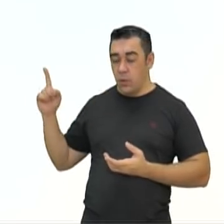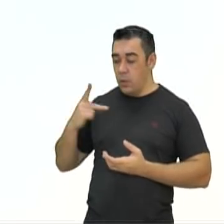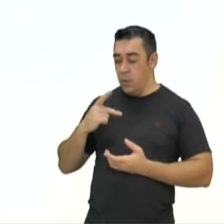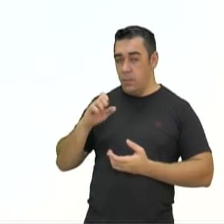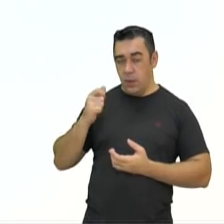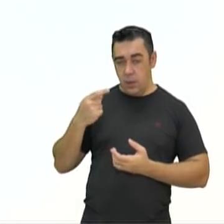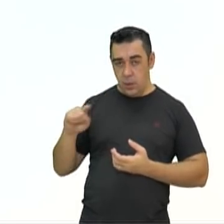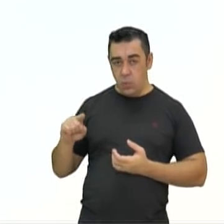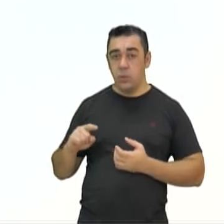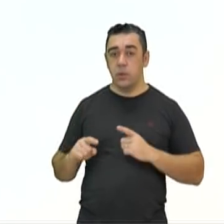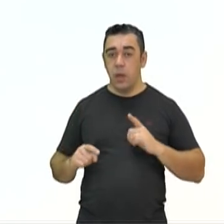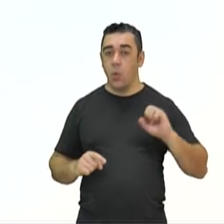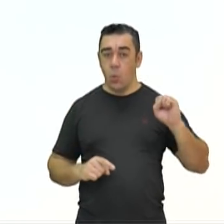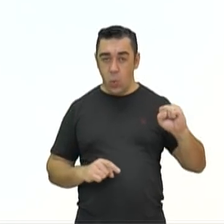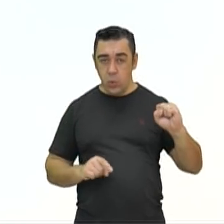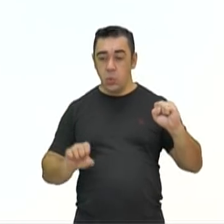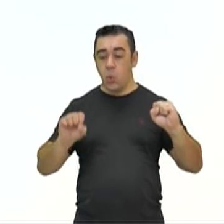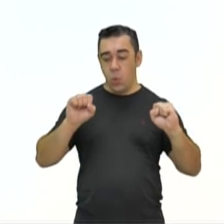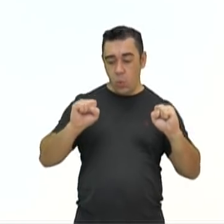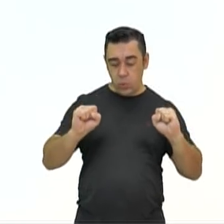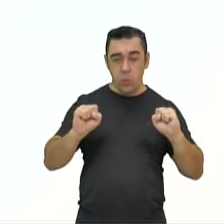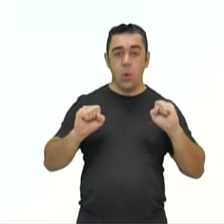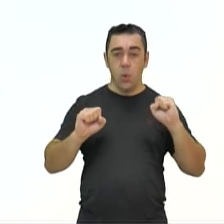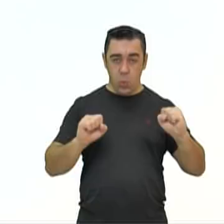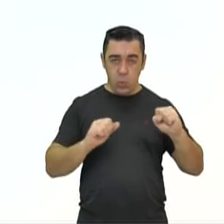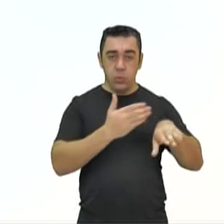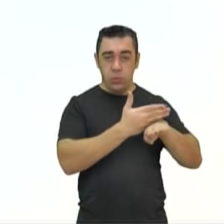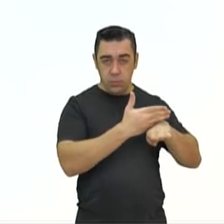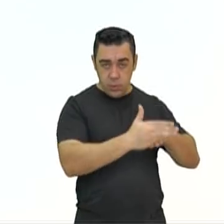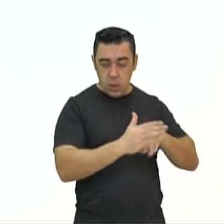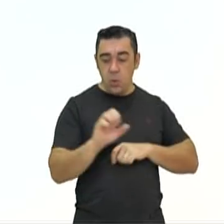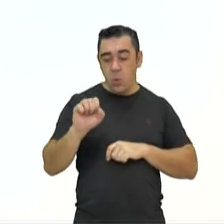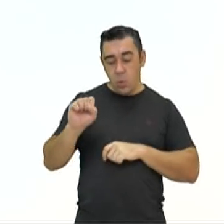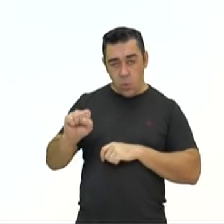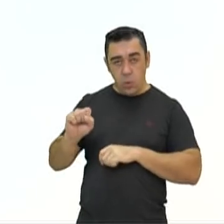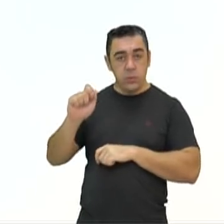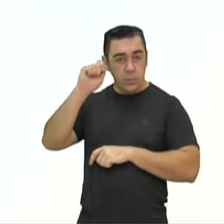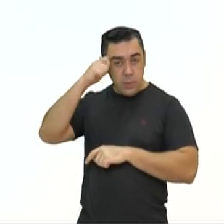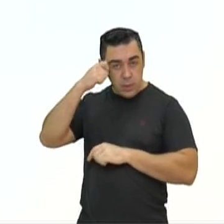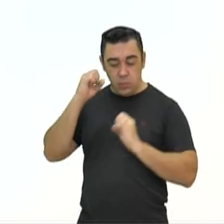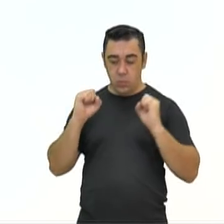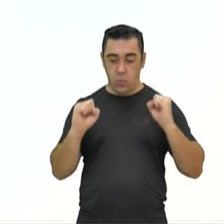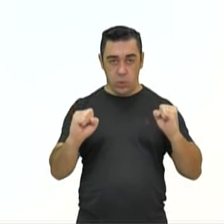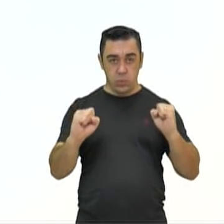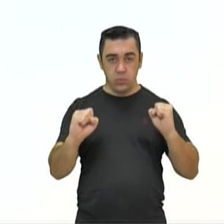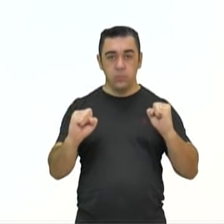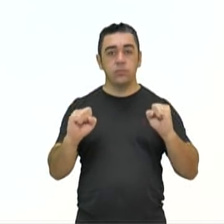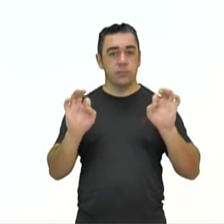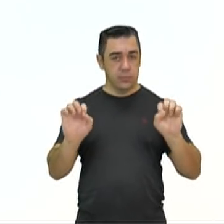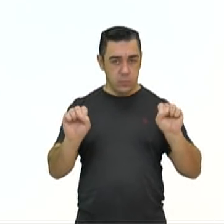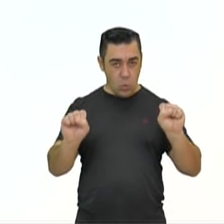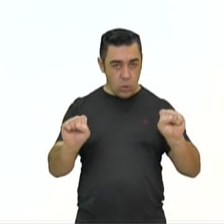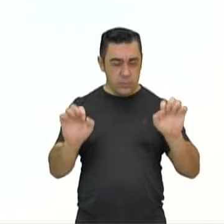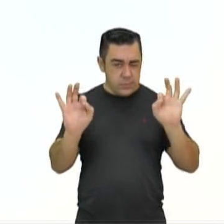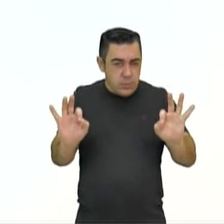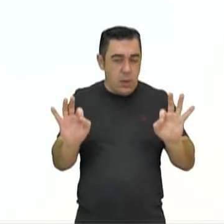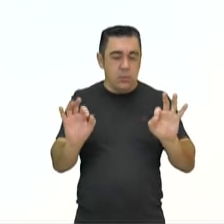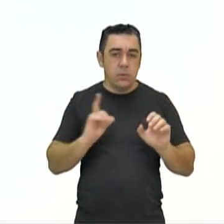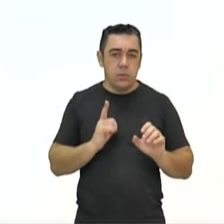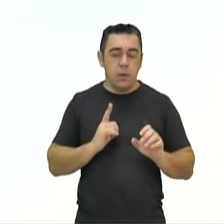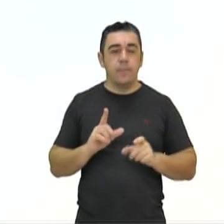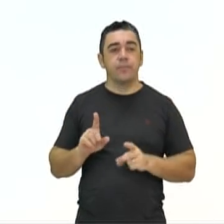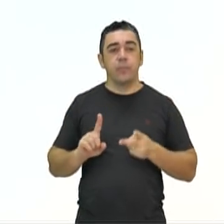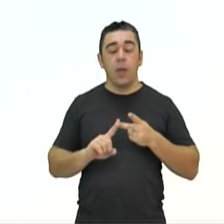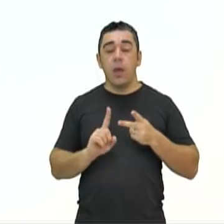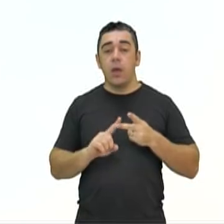brancas e 8 pretas, né? Então, a torre, 2 brancas e 2 pretas, né? Então, se eu estou jogando com as claras lá, eu vou ter 2 torres, uma em cada canto do